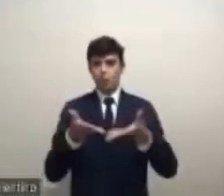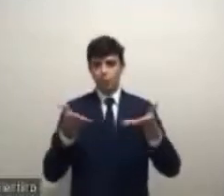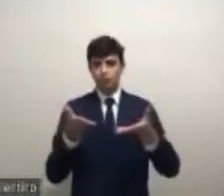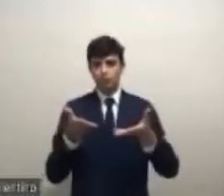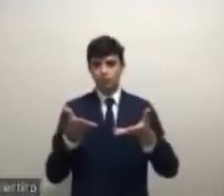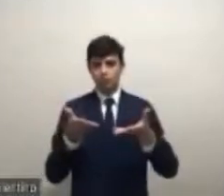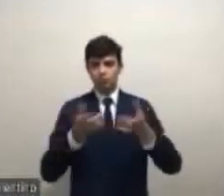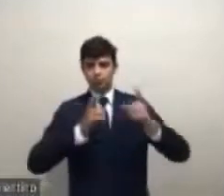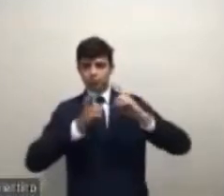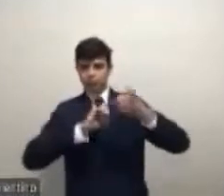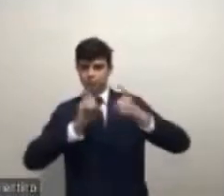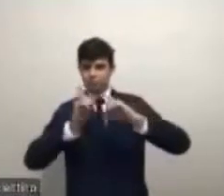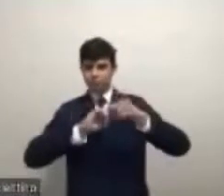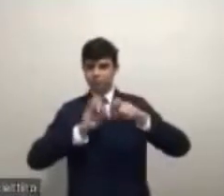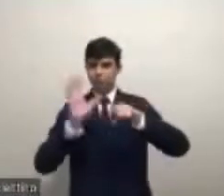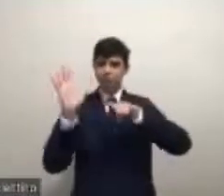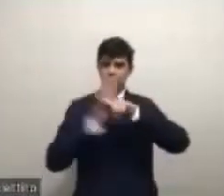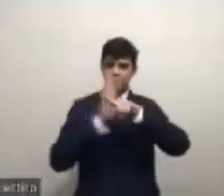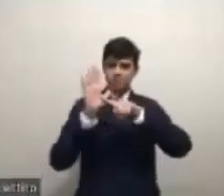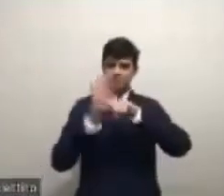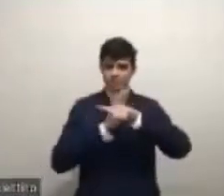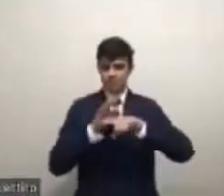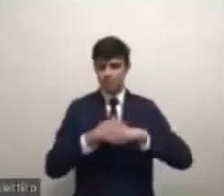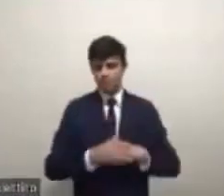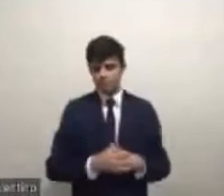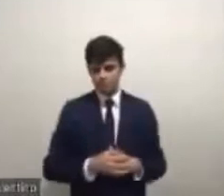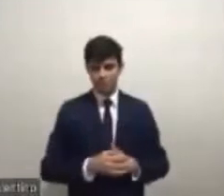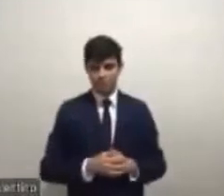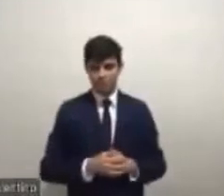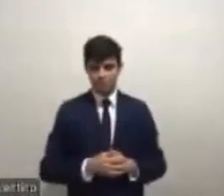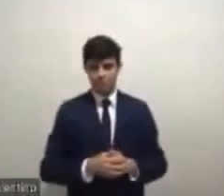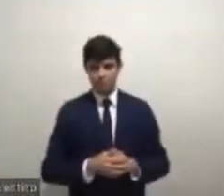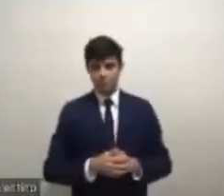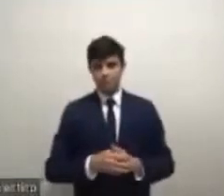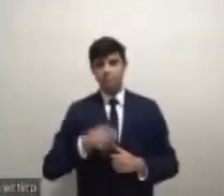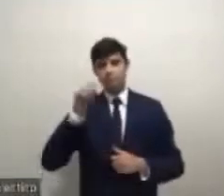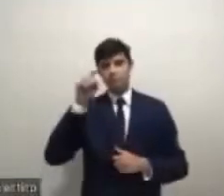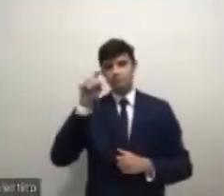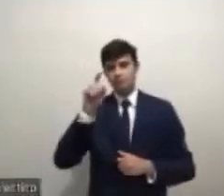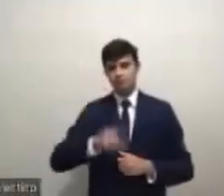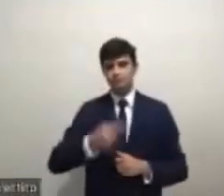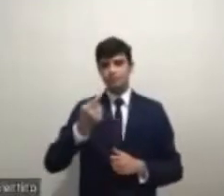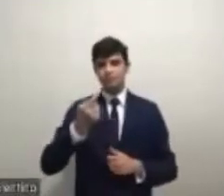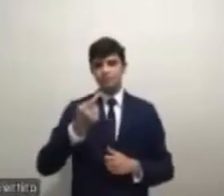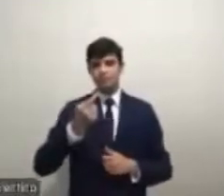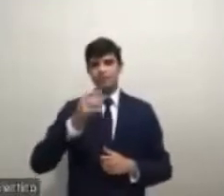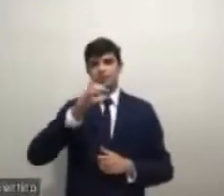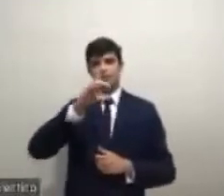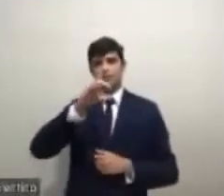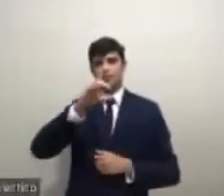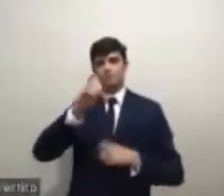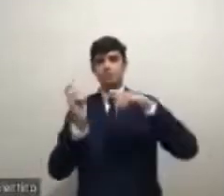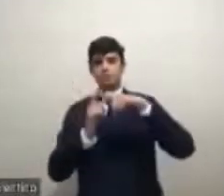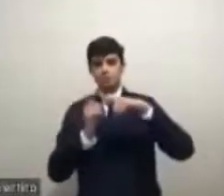debates, às perguntas, ao secretário de Saúde de Varginha, doutor